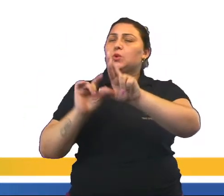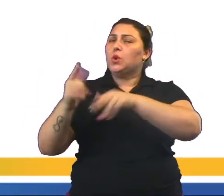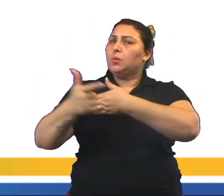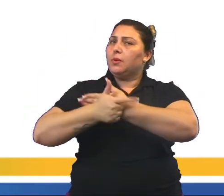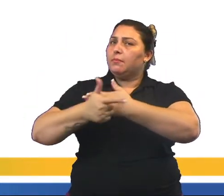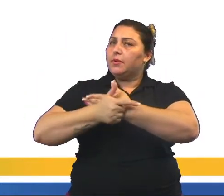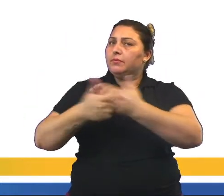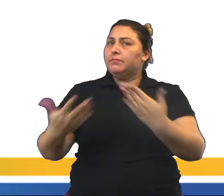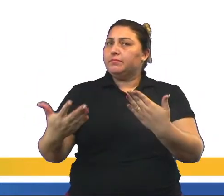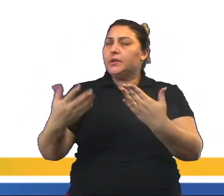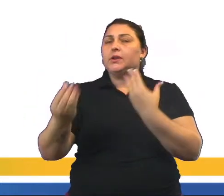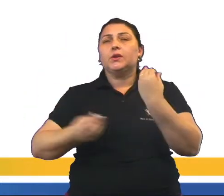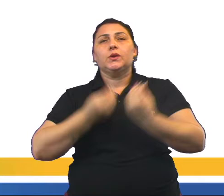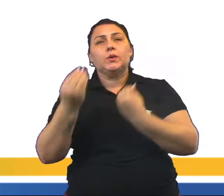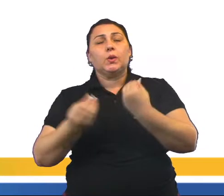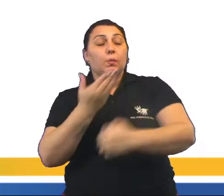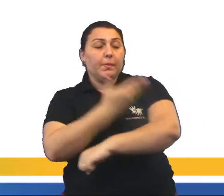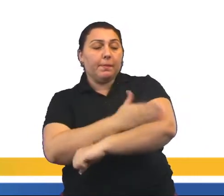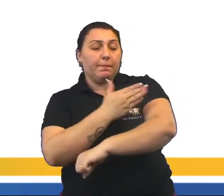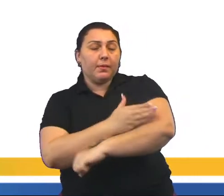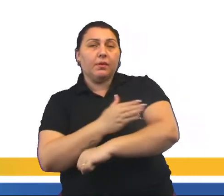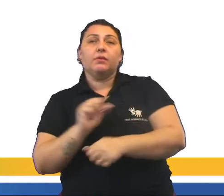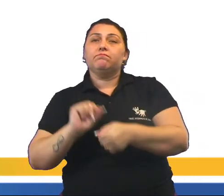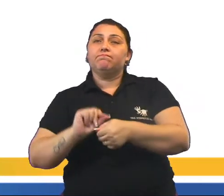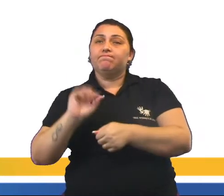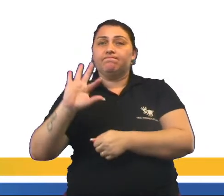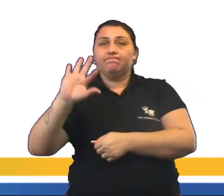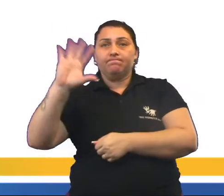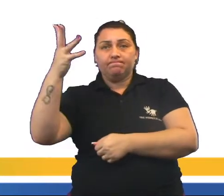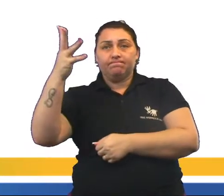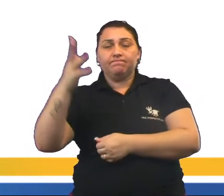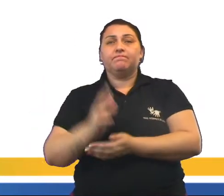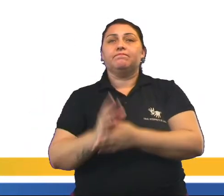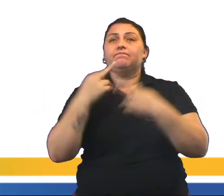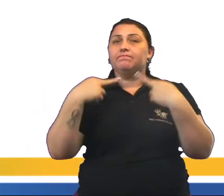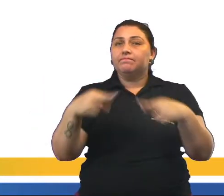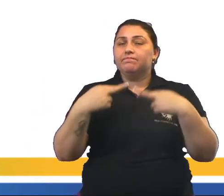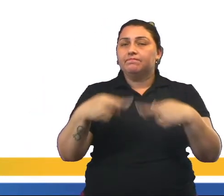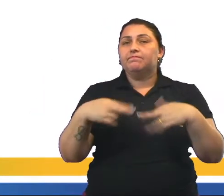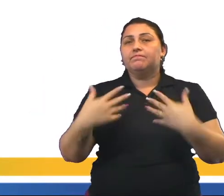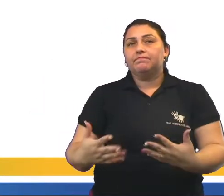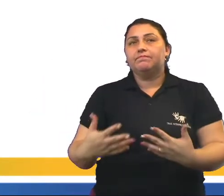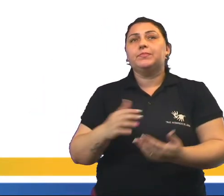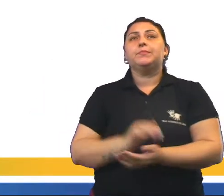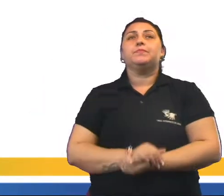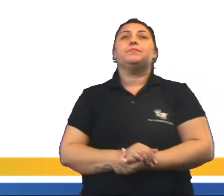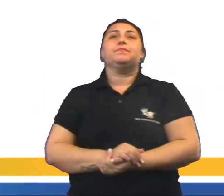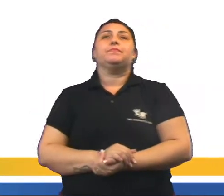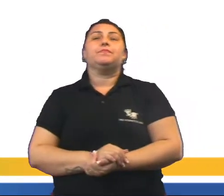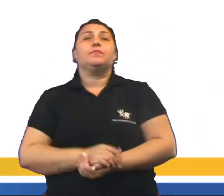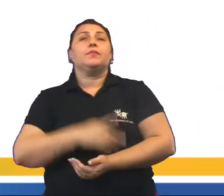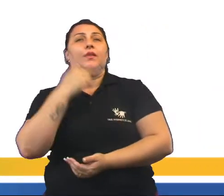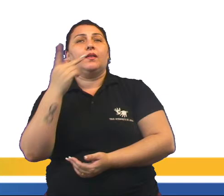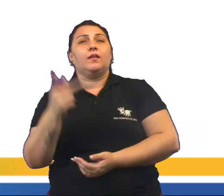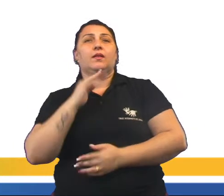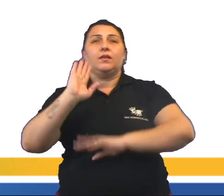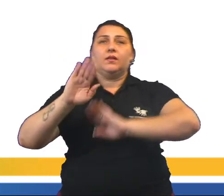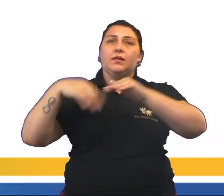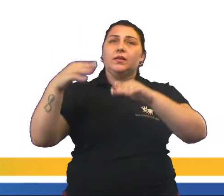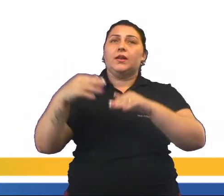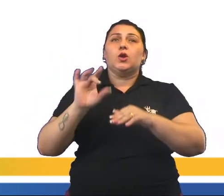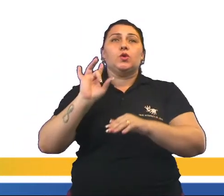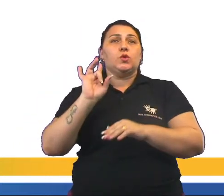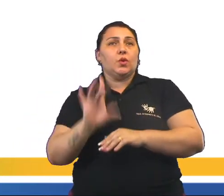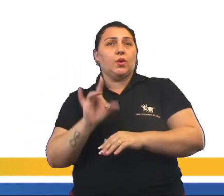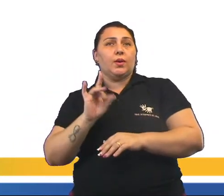no papel? Como é que fica na prática isso aí? Então, as críticas estão em cima disto aí. Né? Quando falamos de desenvolvimento,